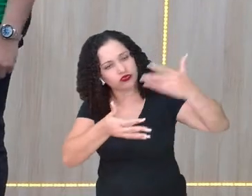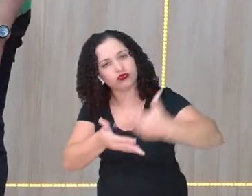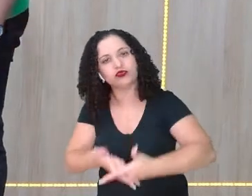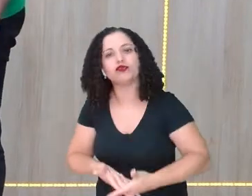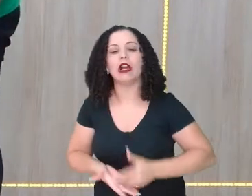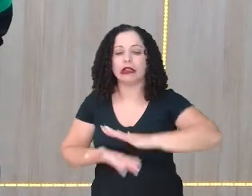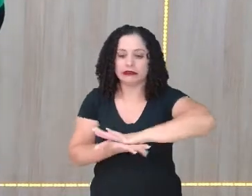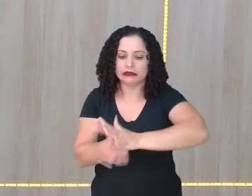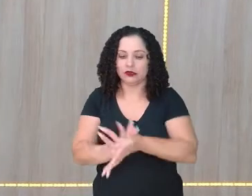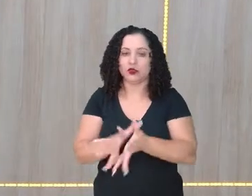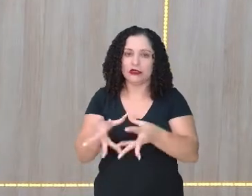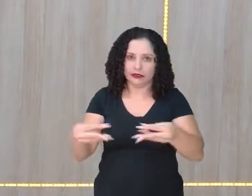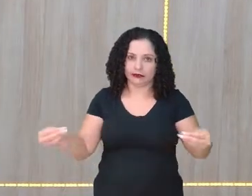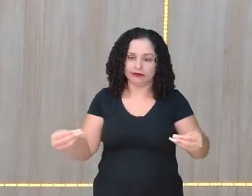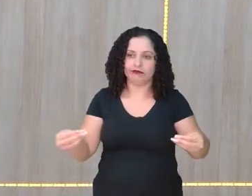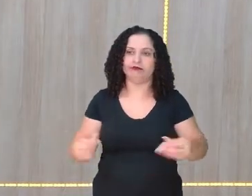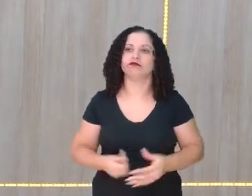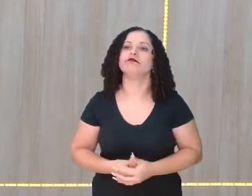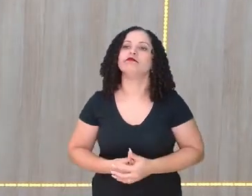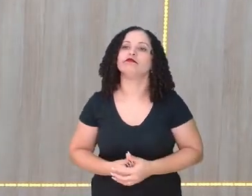se acabar na natureza, beleza?